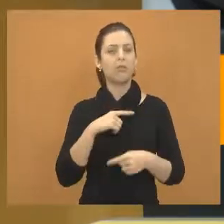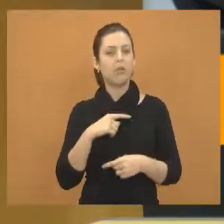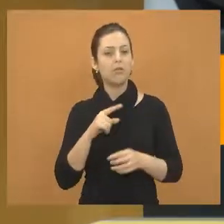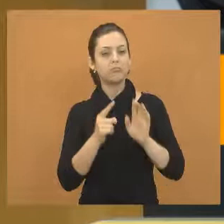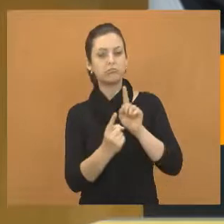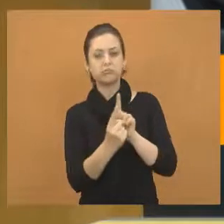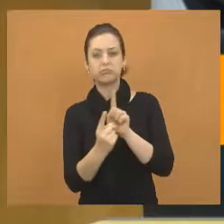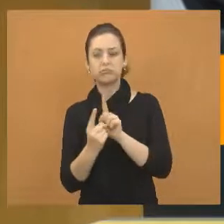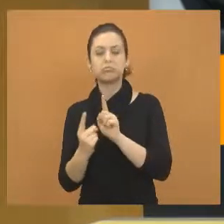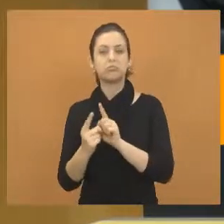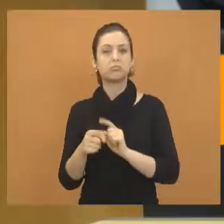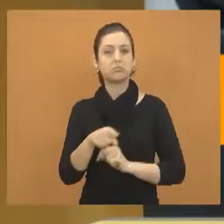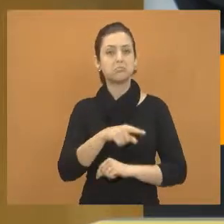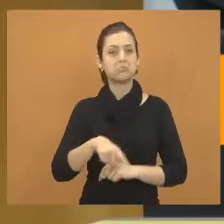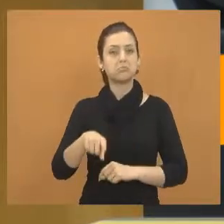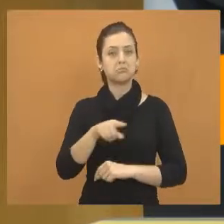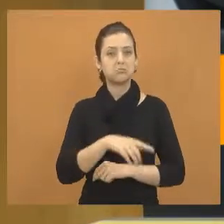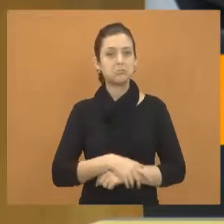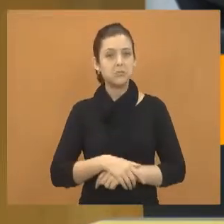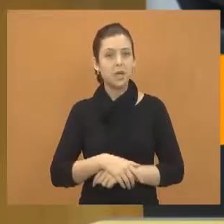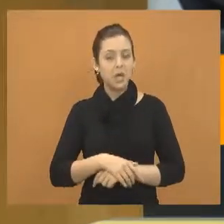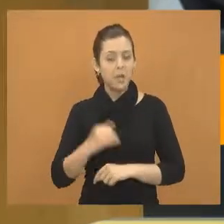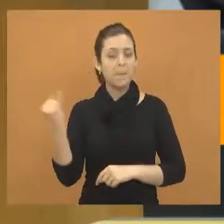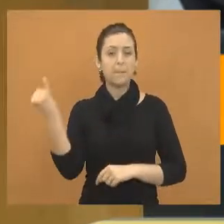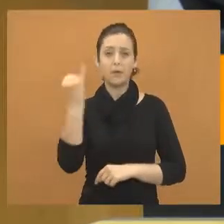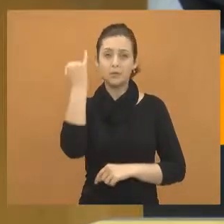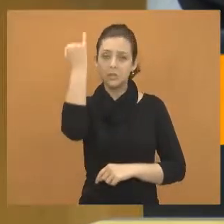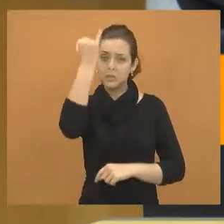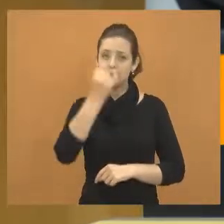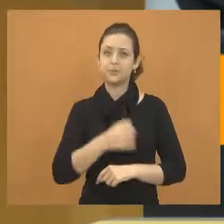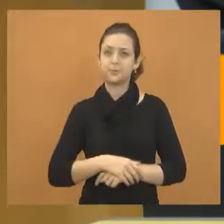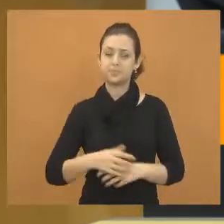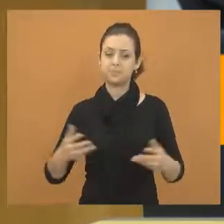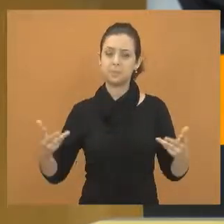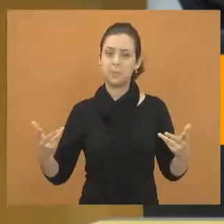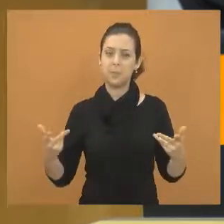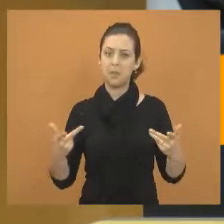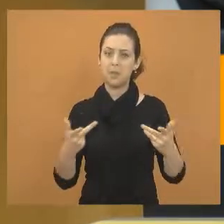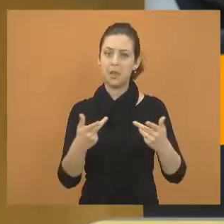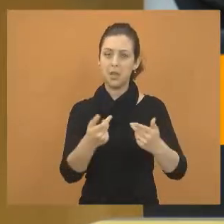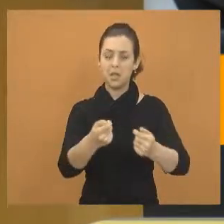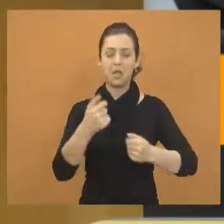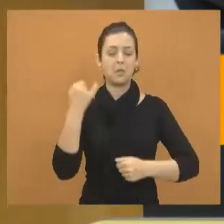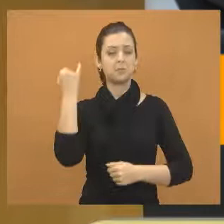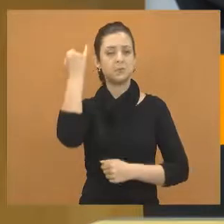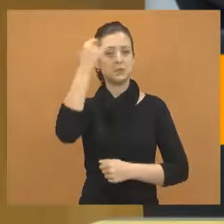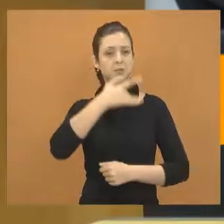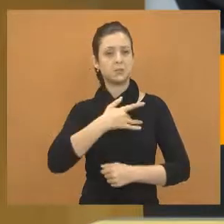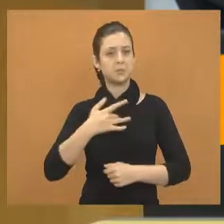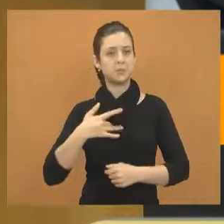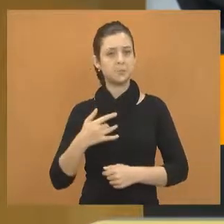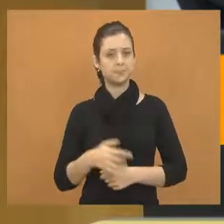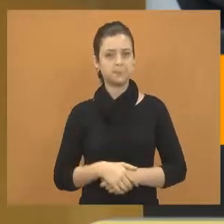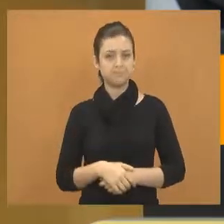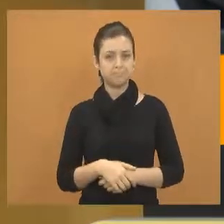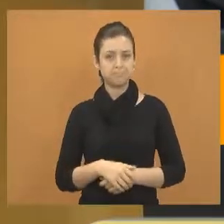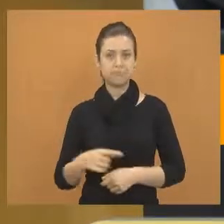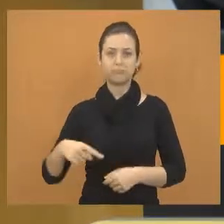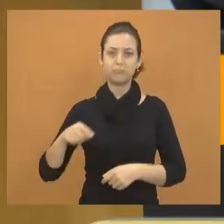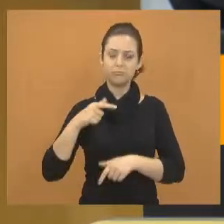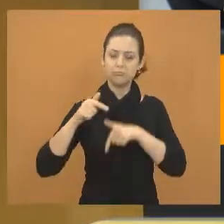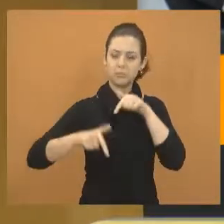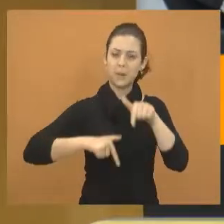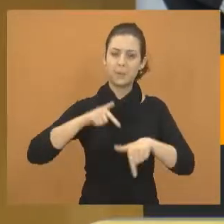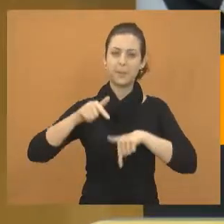a população daquela região. Então, acho que isso que é importante, eu acho que é uma melhora significativa na saúde, e a gente está